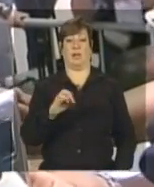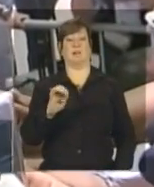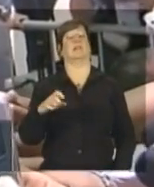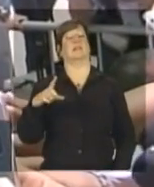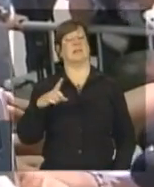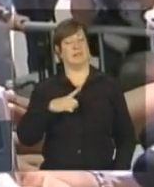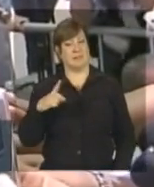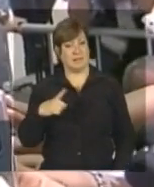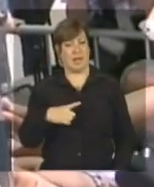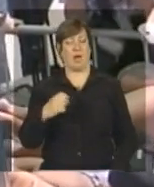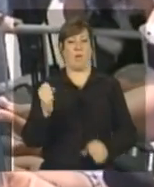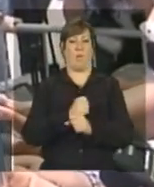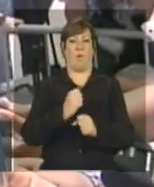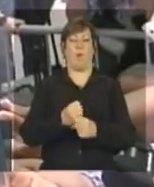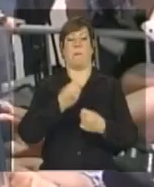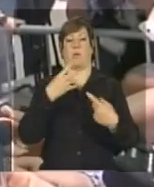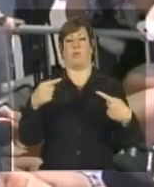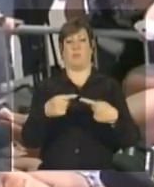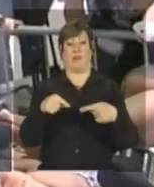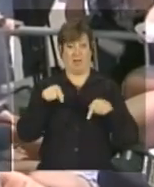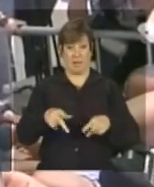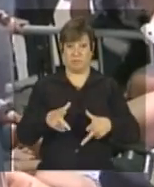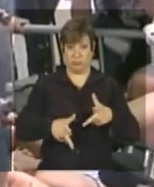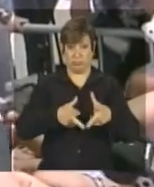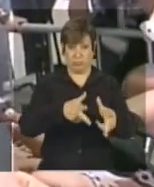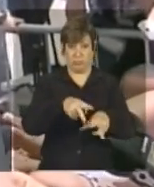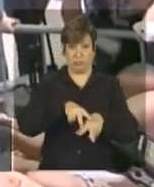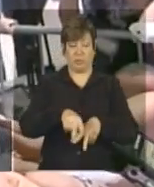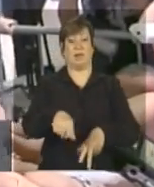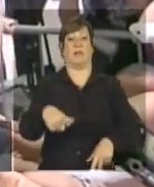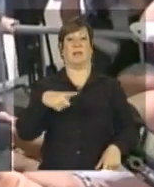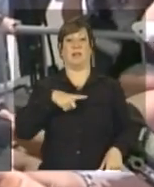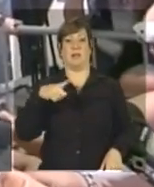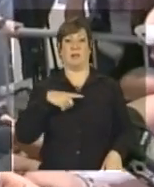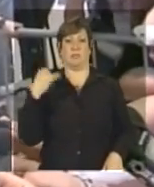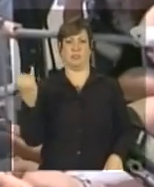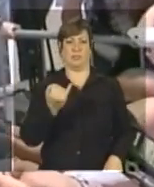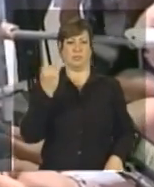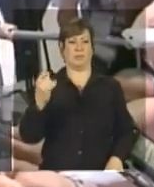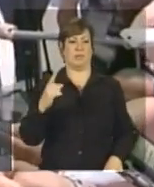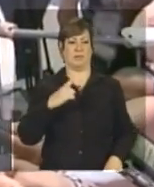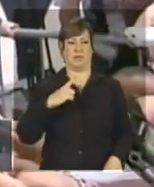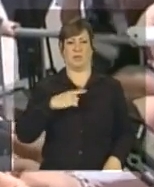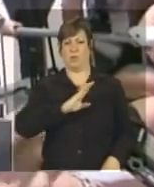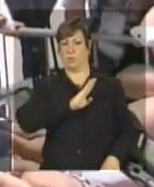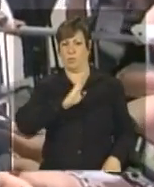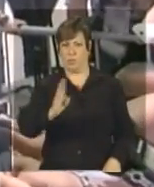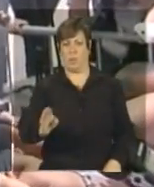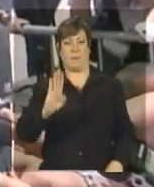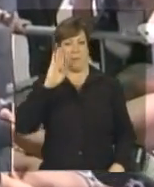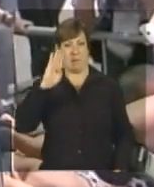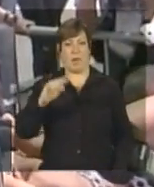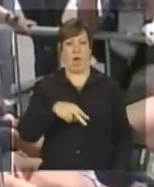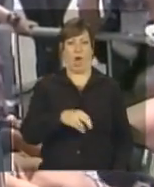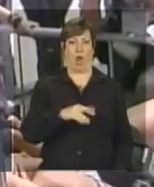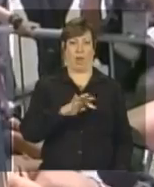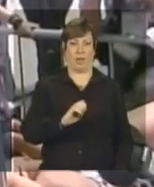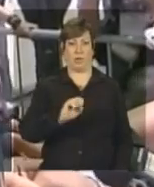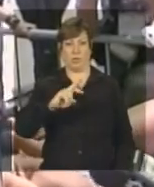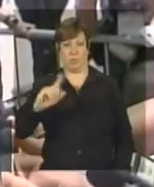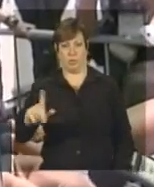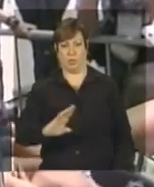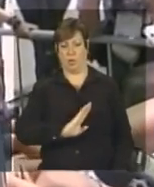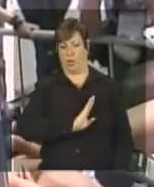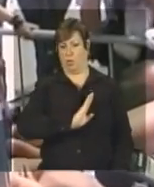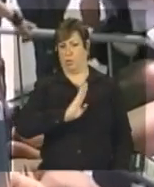infraestrutura adequada. Com essa ferrovia, você tem uma transversal. Você tem um eixo principal que é a Norte-Sul, que corta